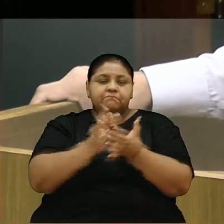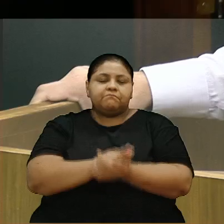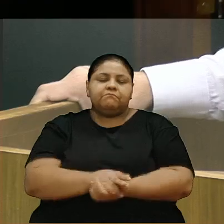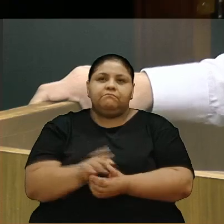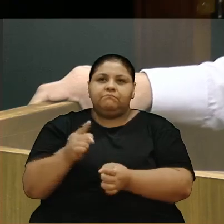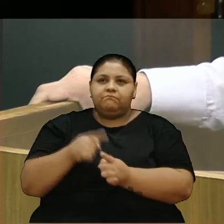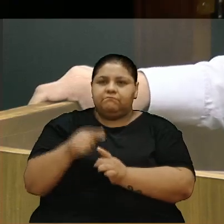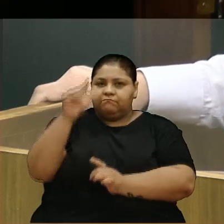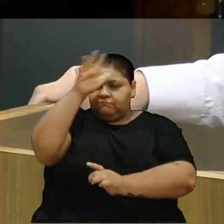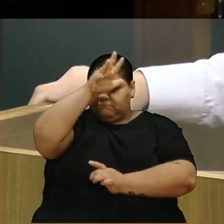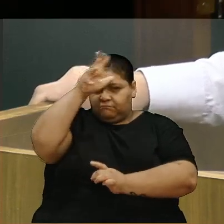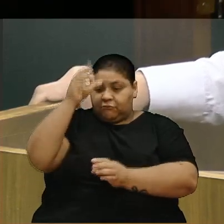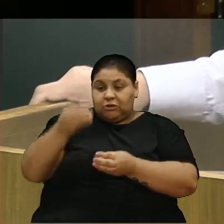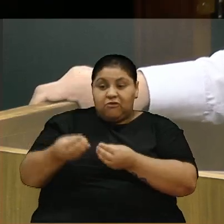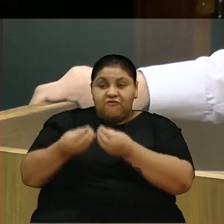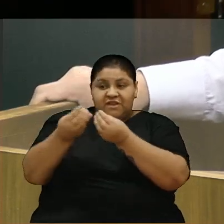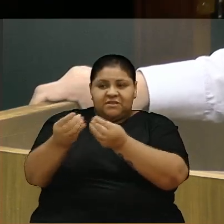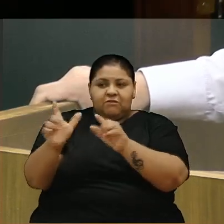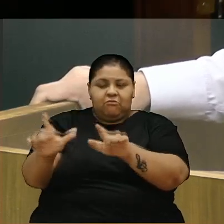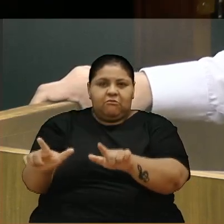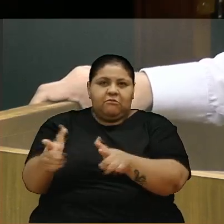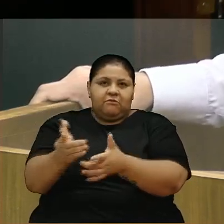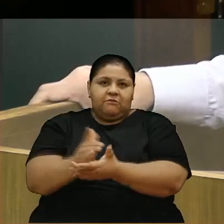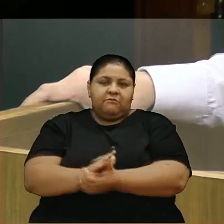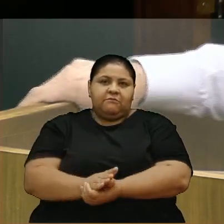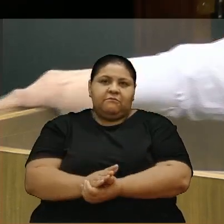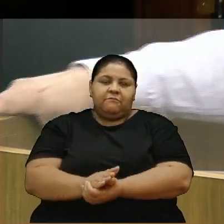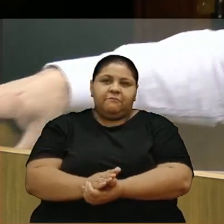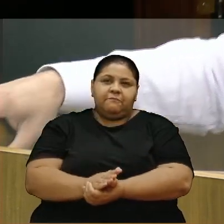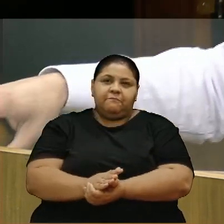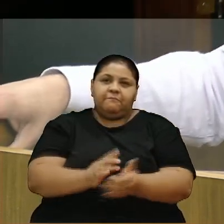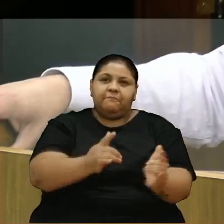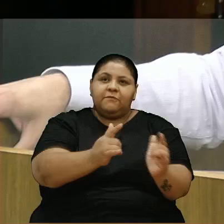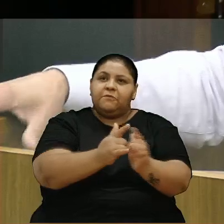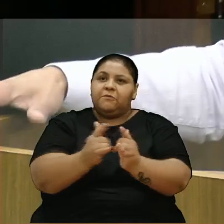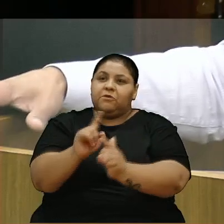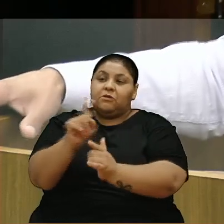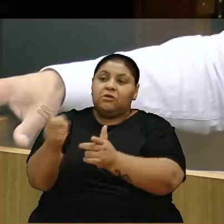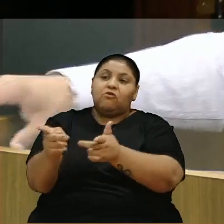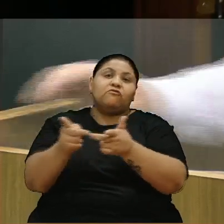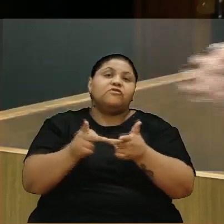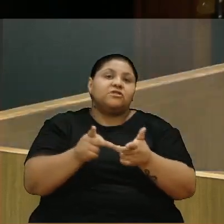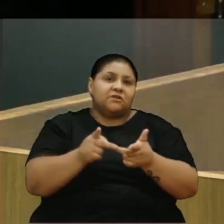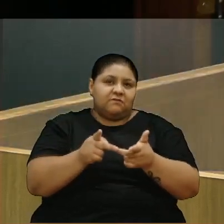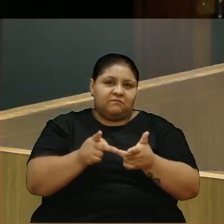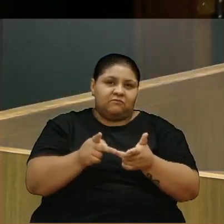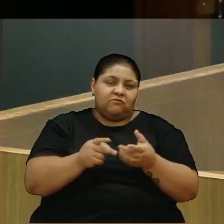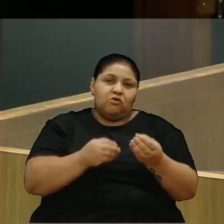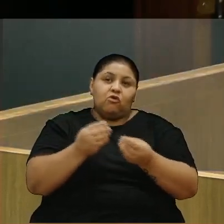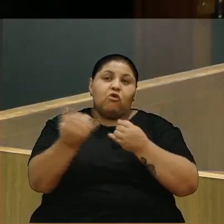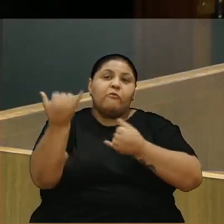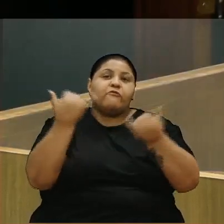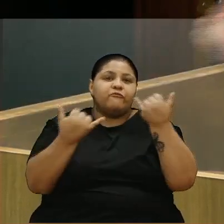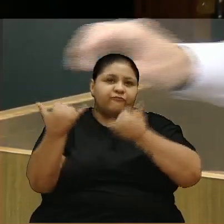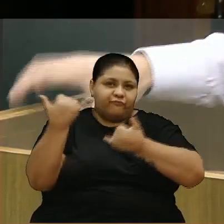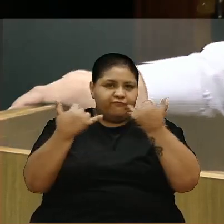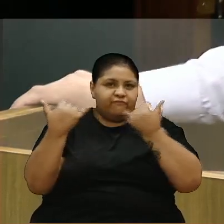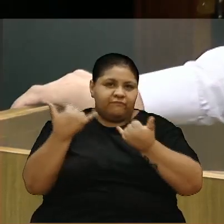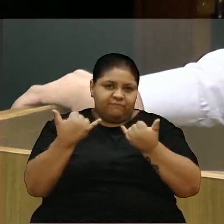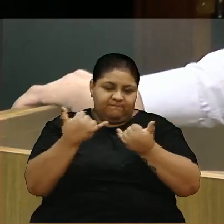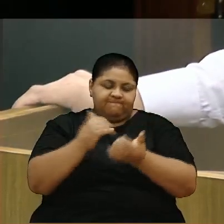o município ofereceu um espaço. Então, a instituição sequer foi visitar, conforme informações aí repassadas pelo